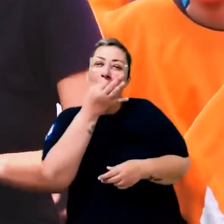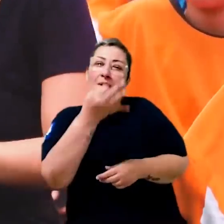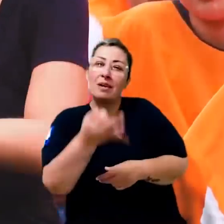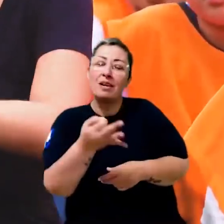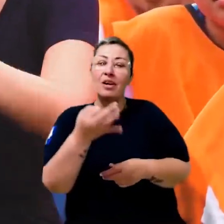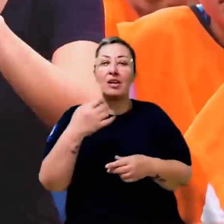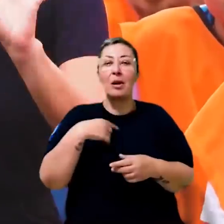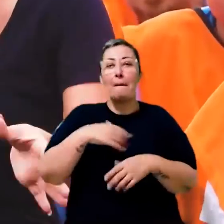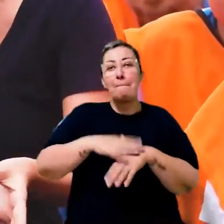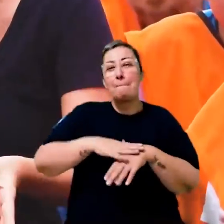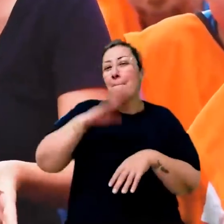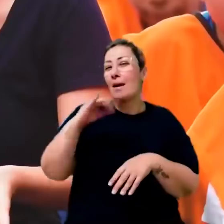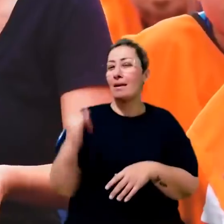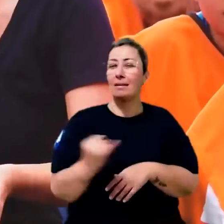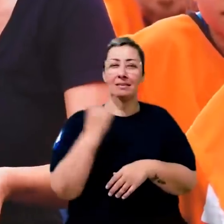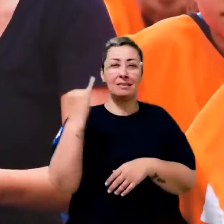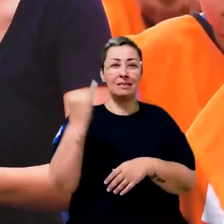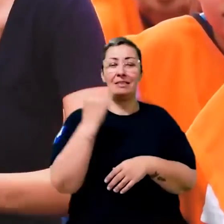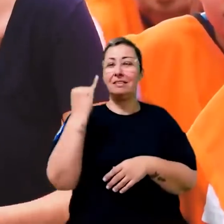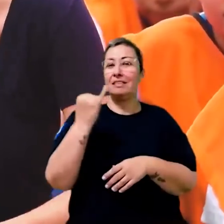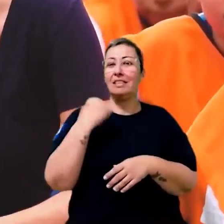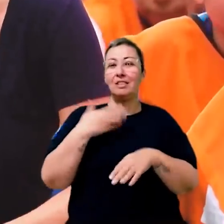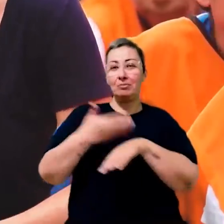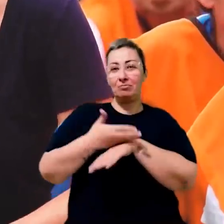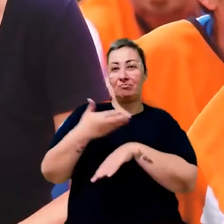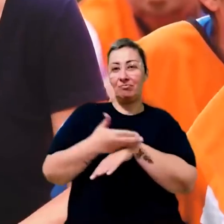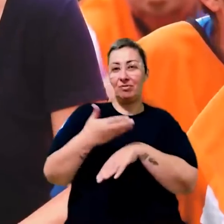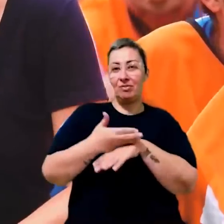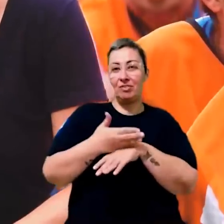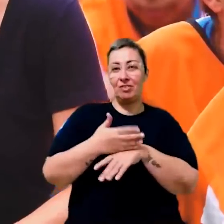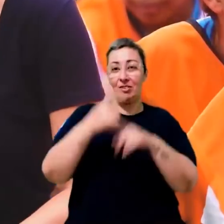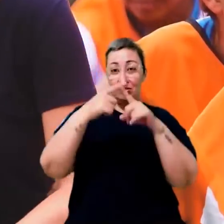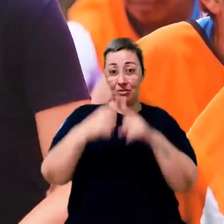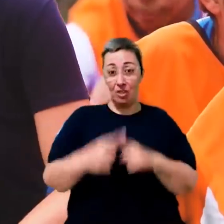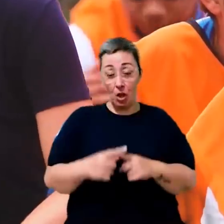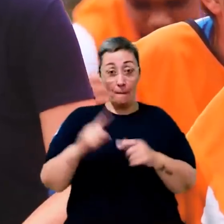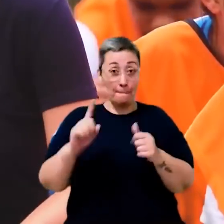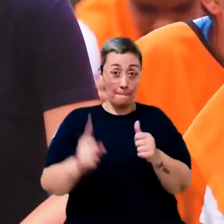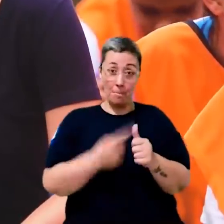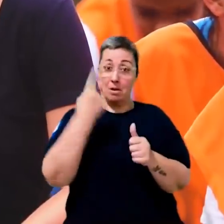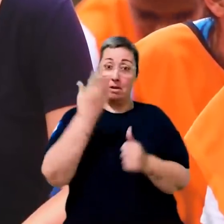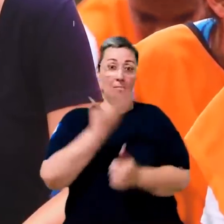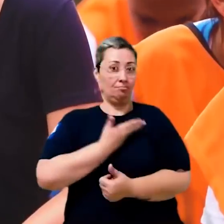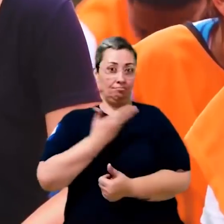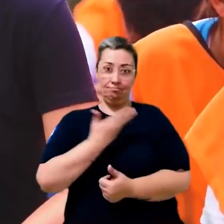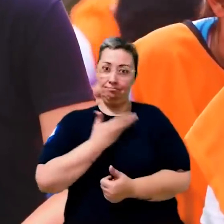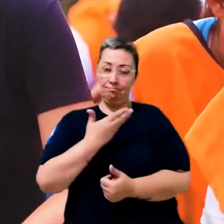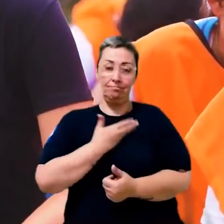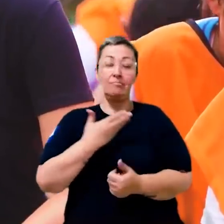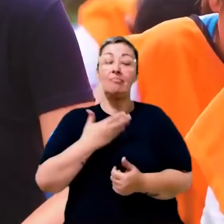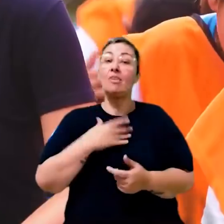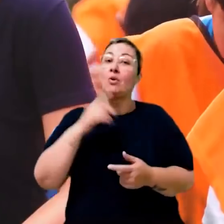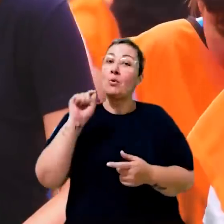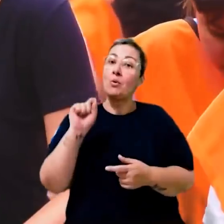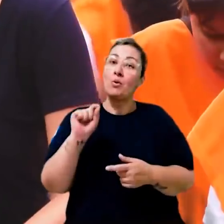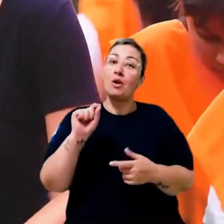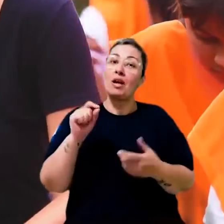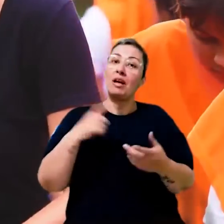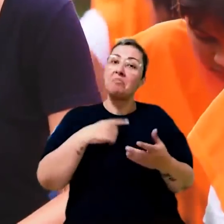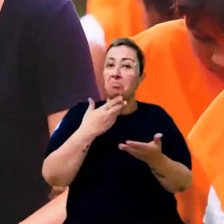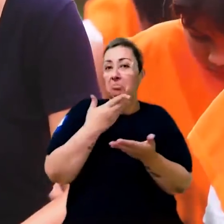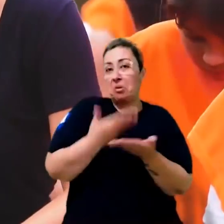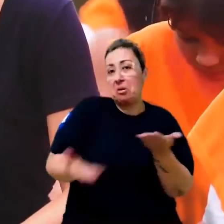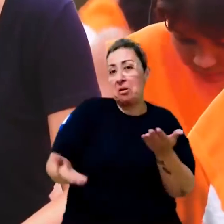achou assim, mais importante de participar dos jogos? Não, primeiramente a amizade, né? E assim,